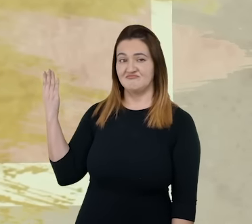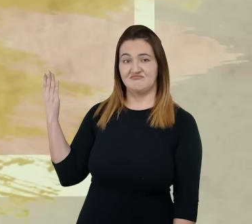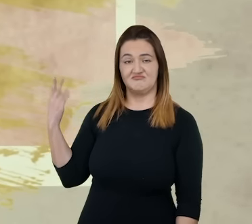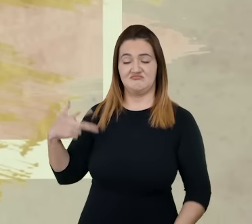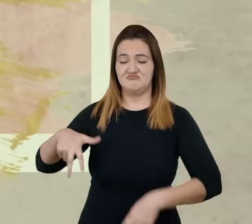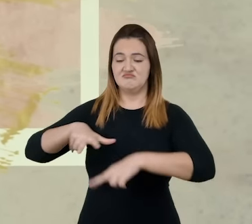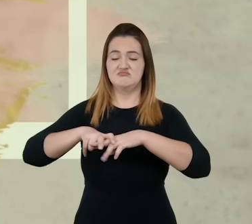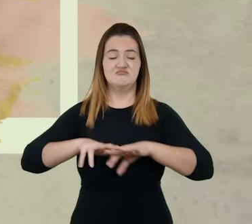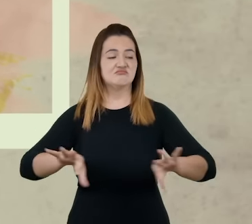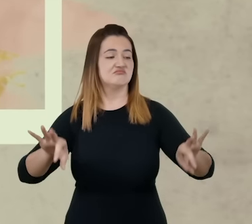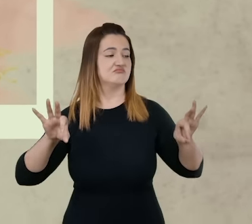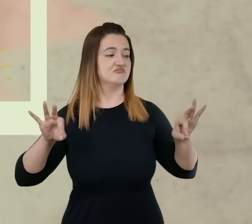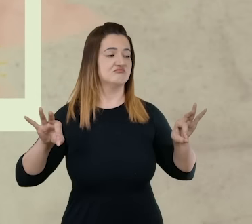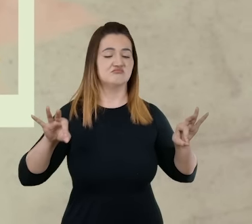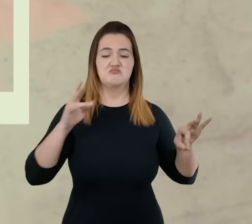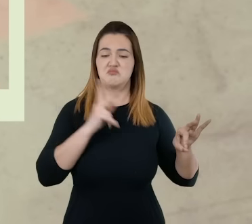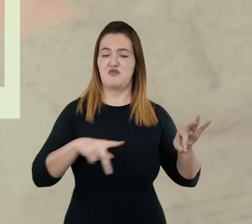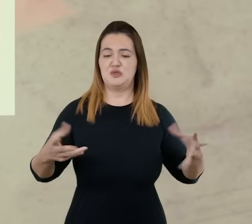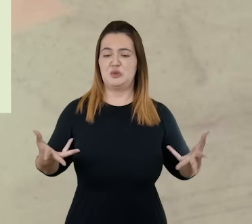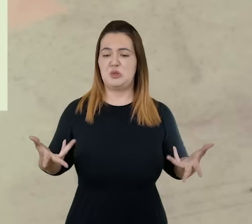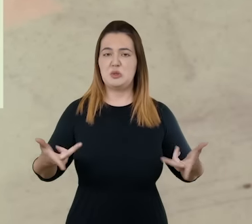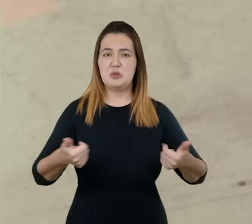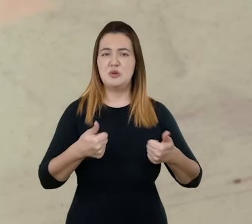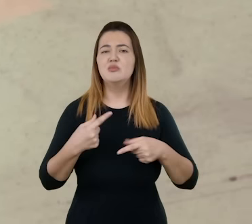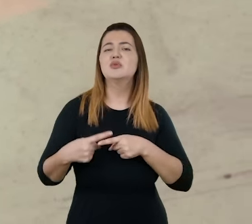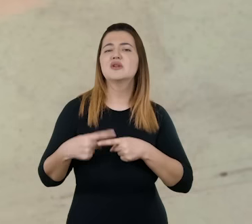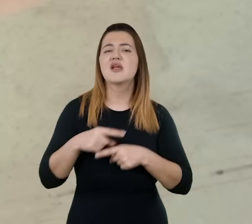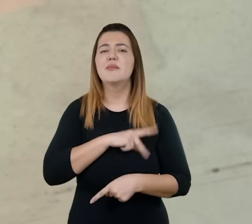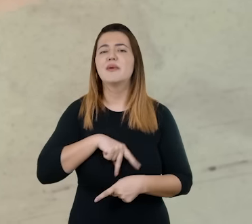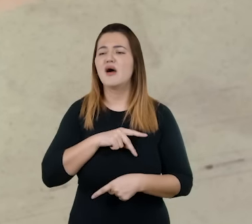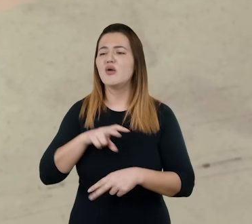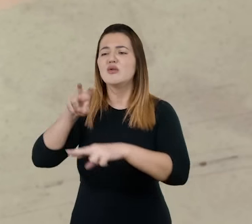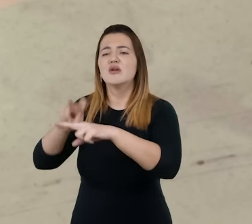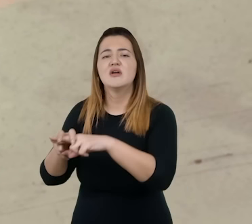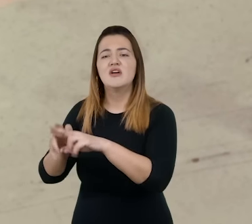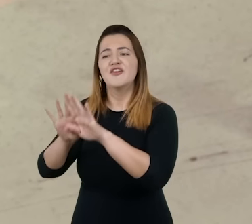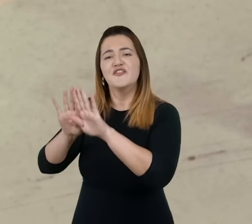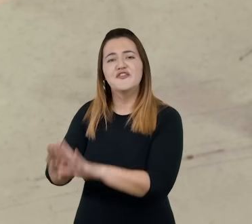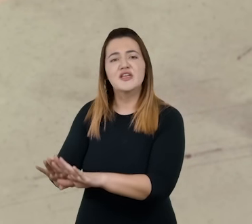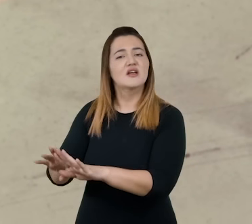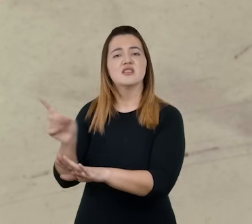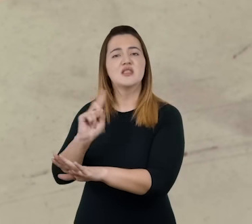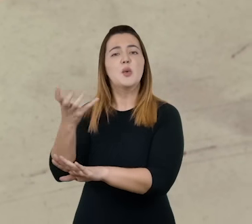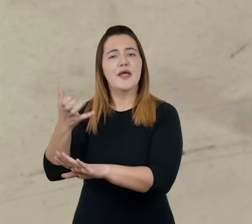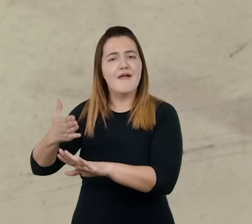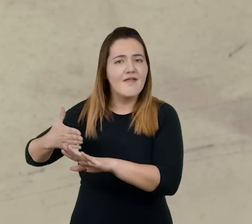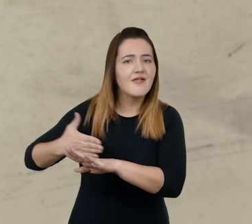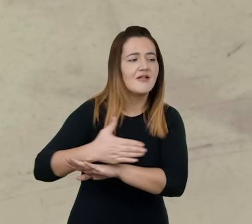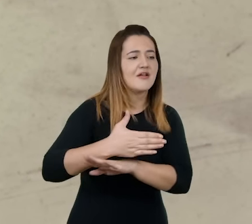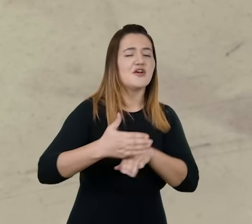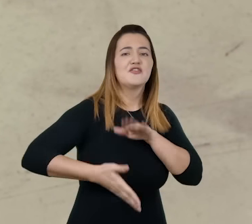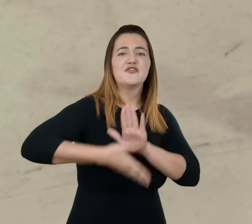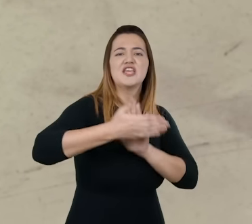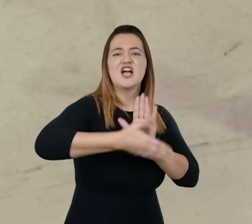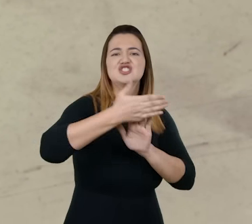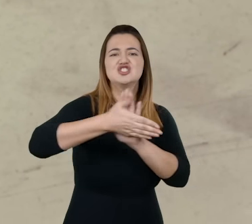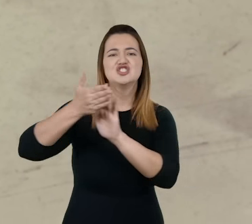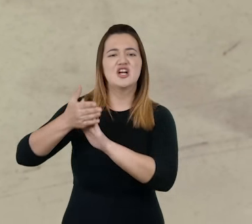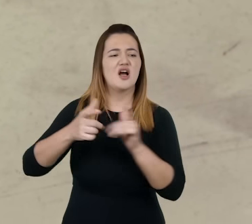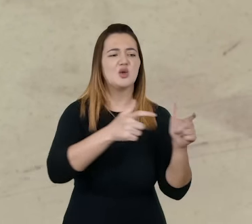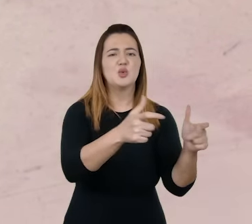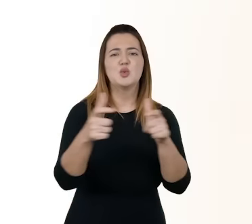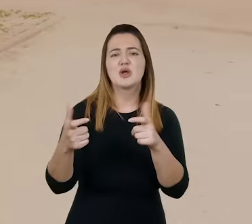cadeira do Gamaliel, o grande professor e grande sábio da sua época? Será que Paulo, se tivesse continuado na sua carreira